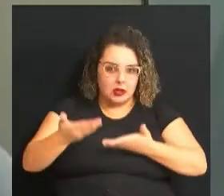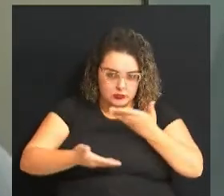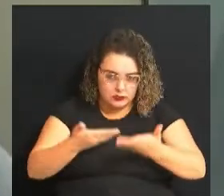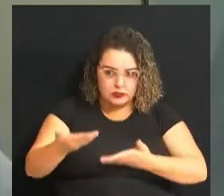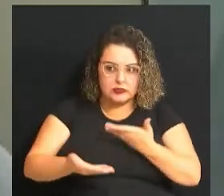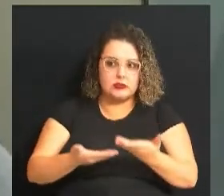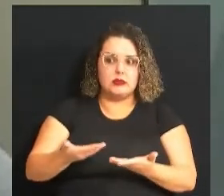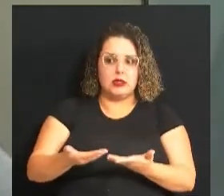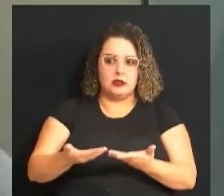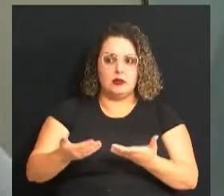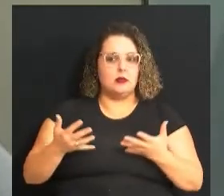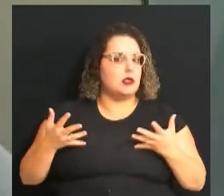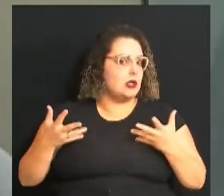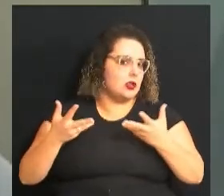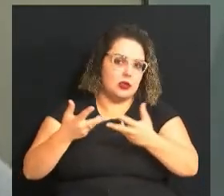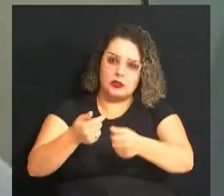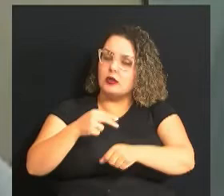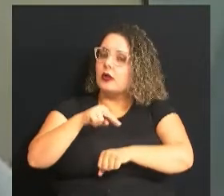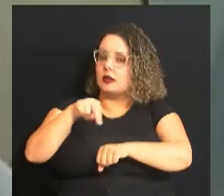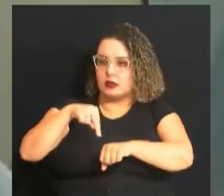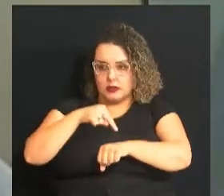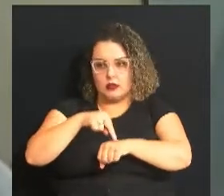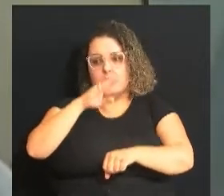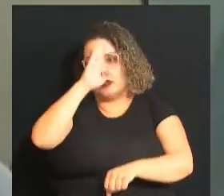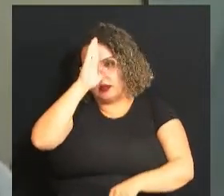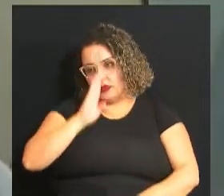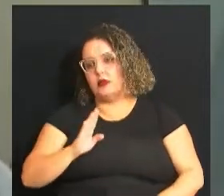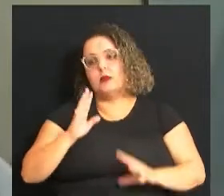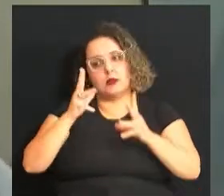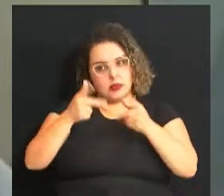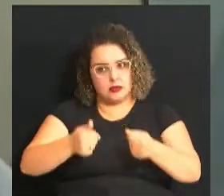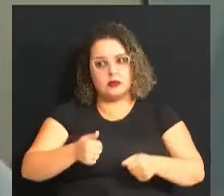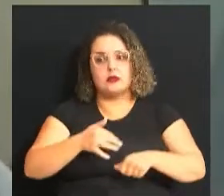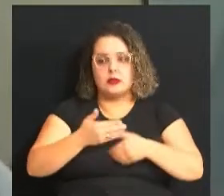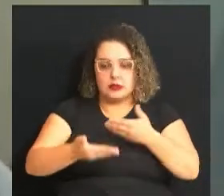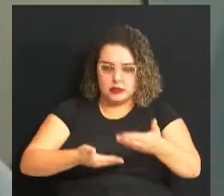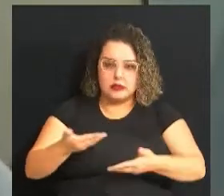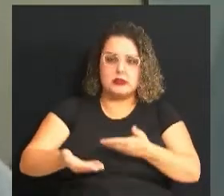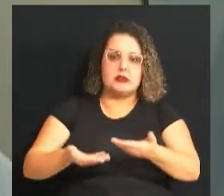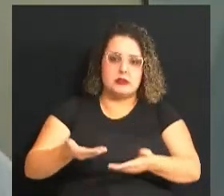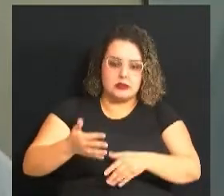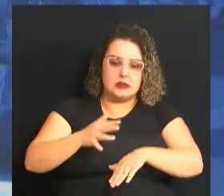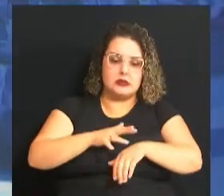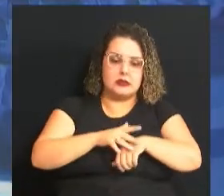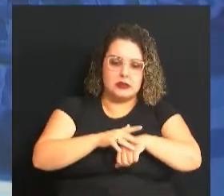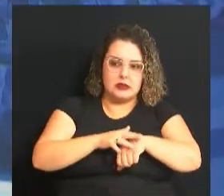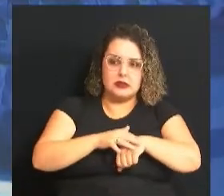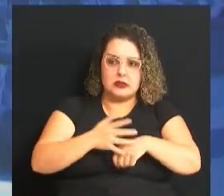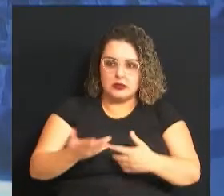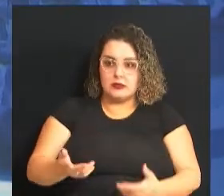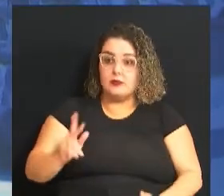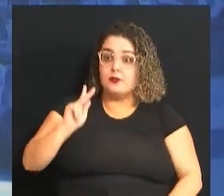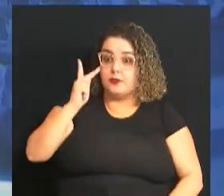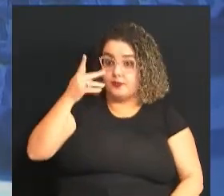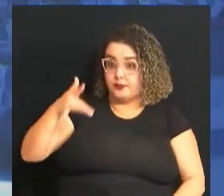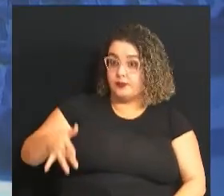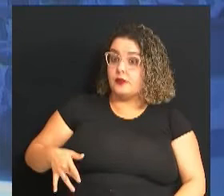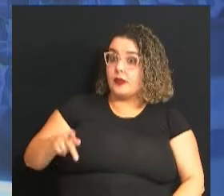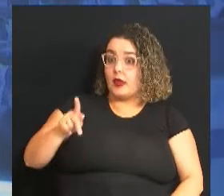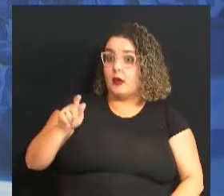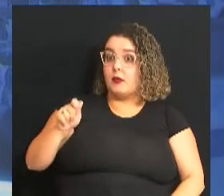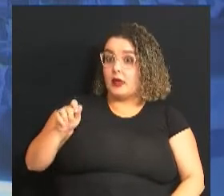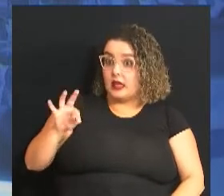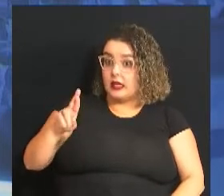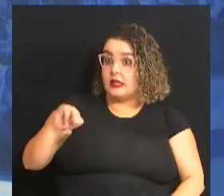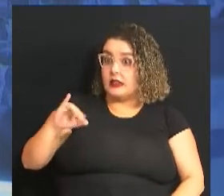para todo o território nacional e gratuito para todas essas doenças. Como a gente está aí falando de hepatite, Patrícia, tem bastante dúvidas